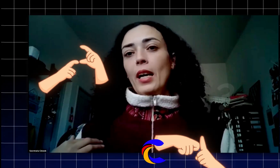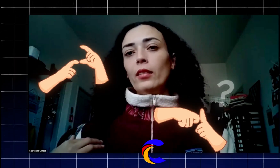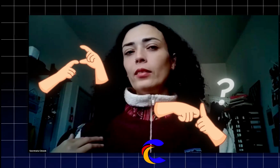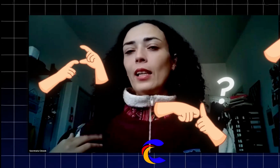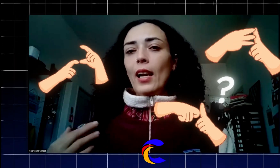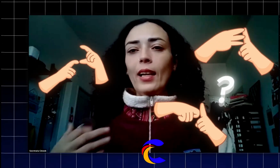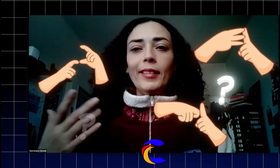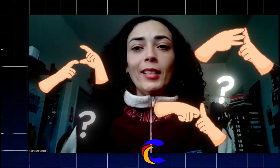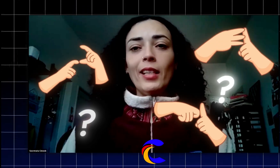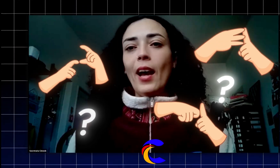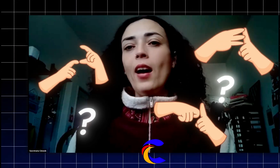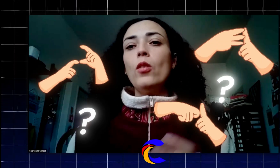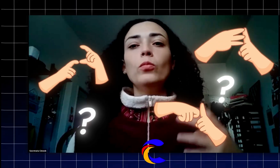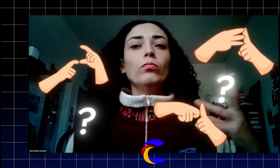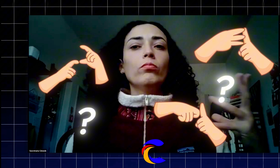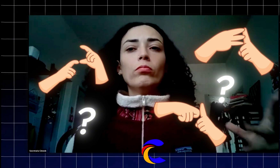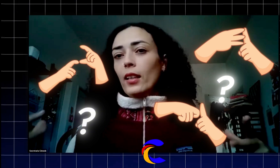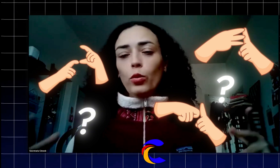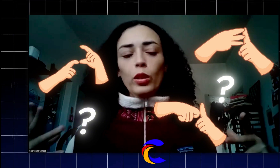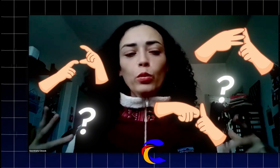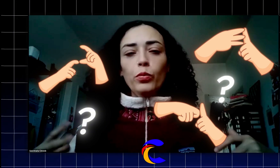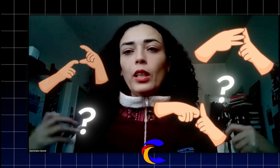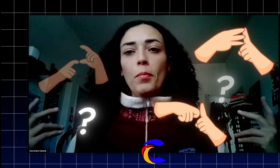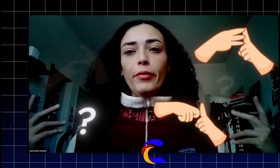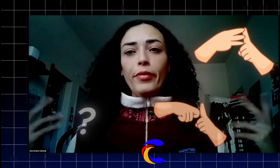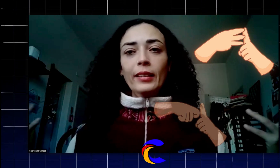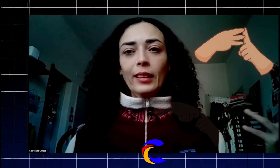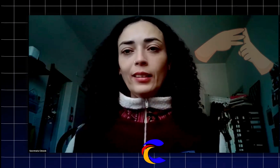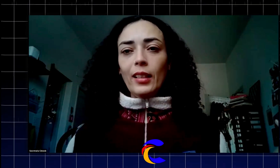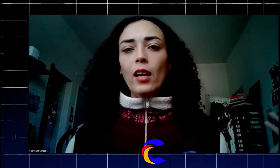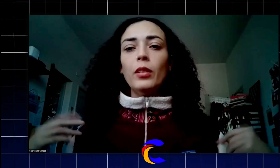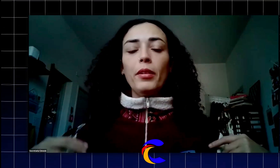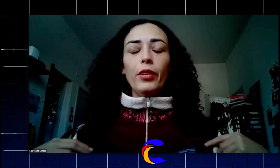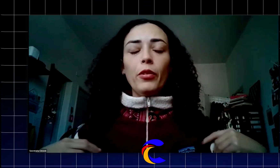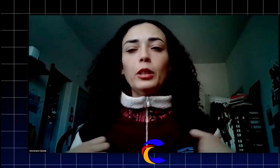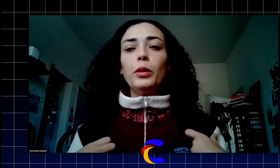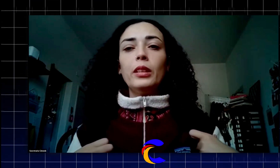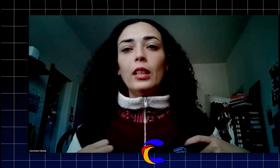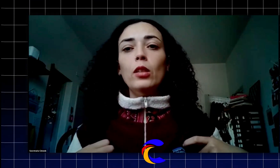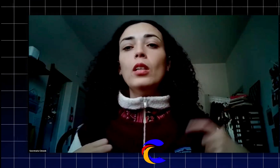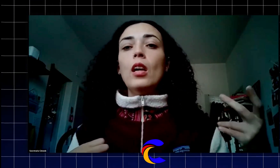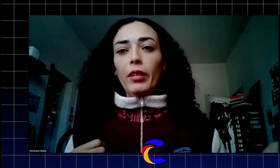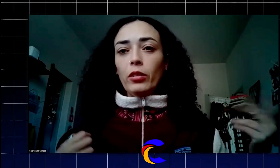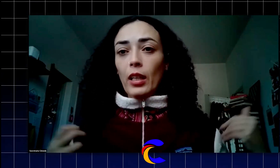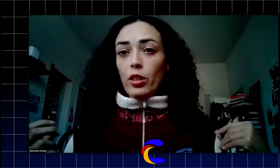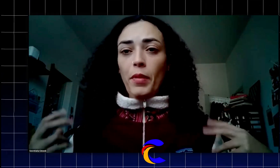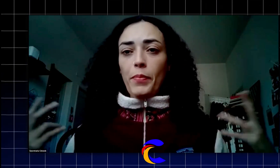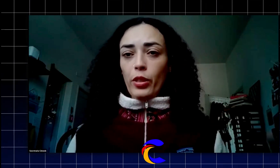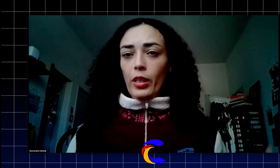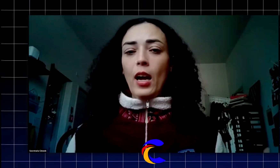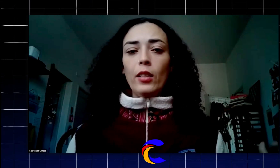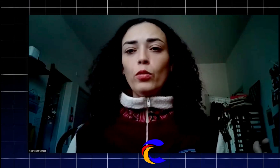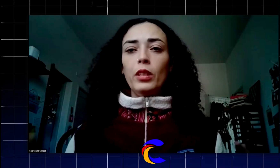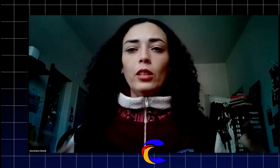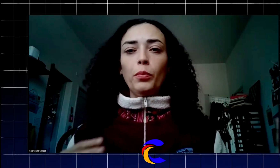me chamar. Será que é esse sinal? Será que eu estou em dúvida? Como faz esse sinal? Também fico à disposição. A faculdade também